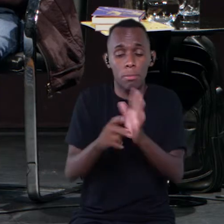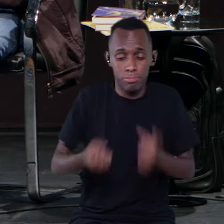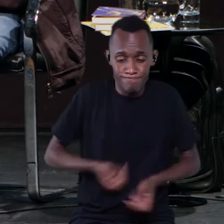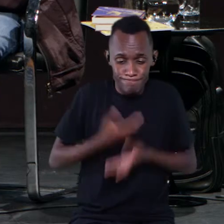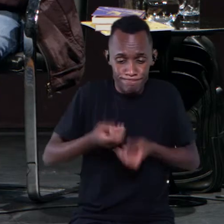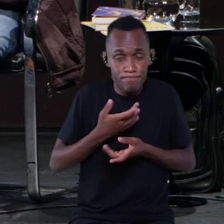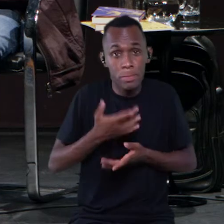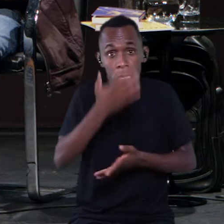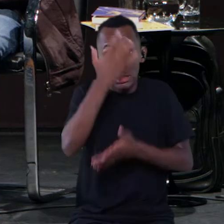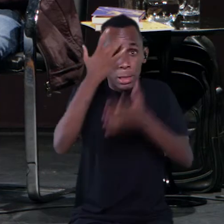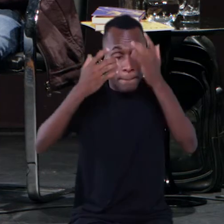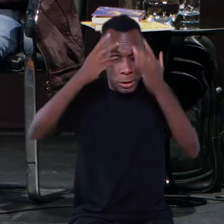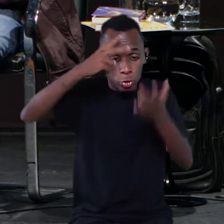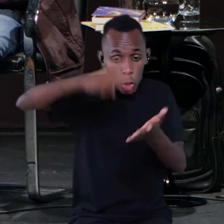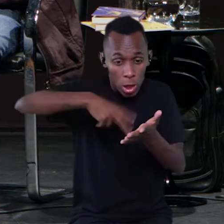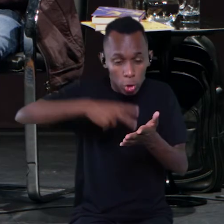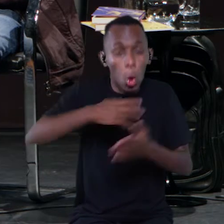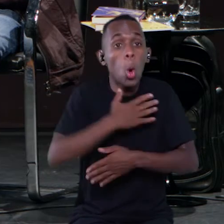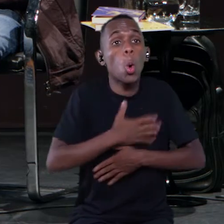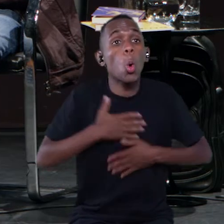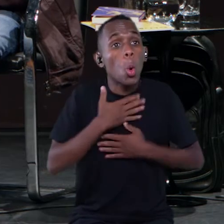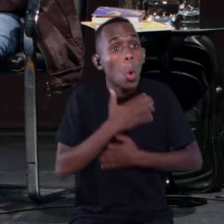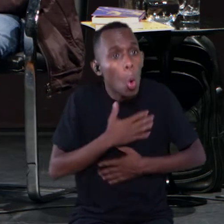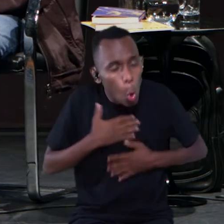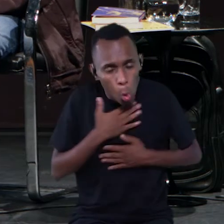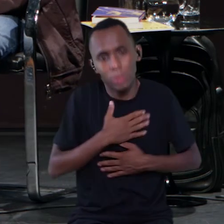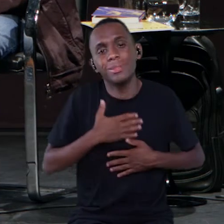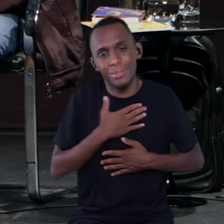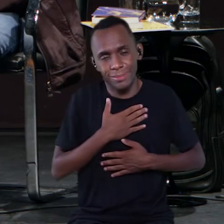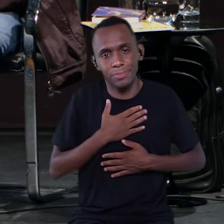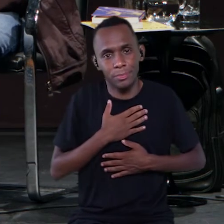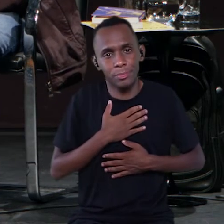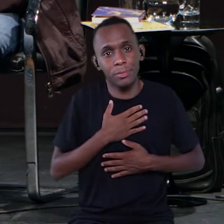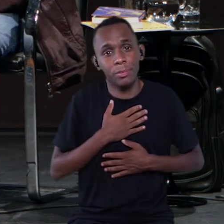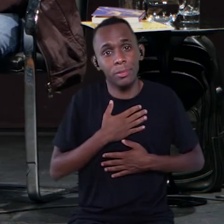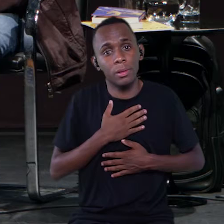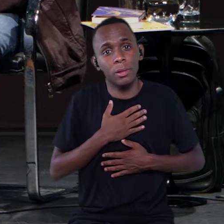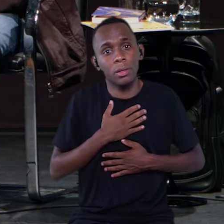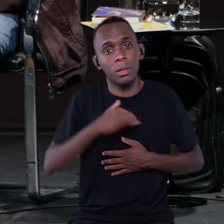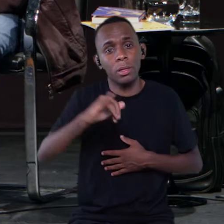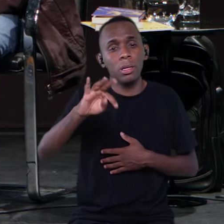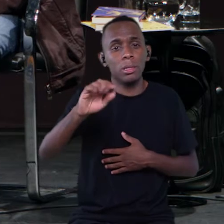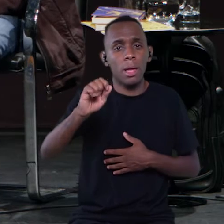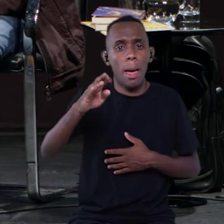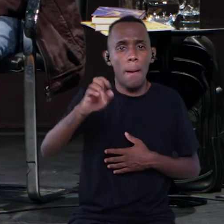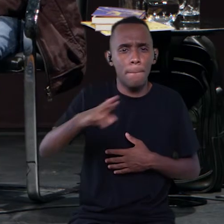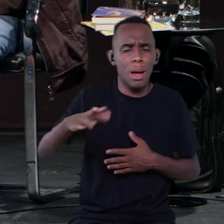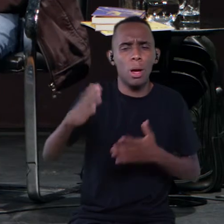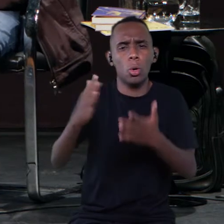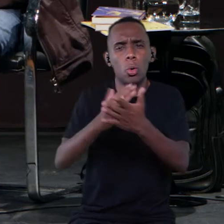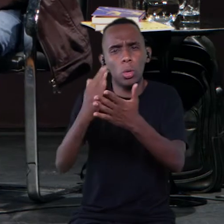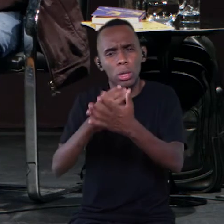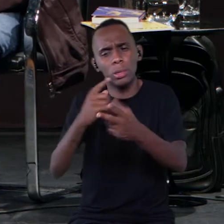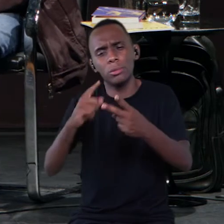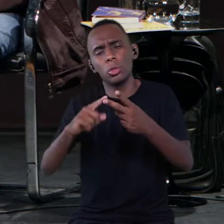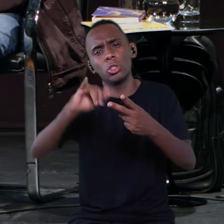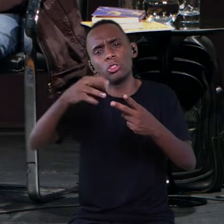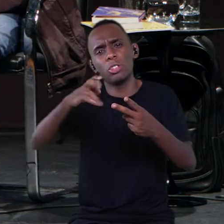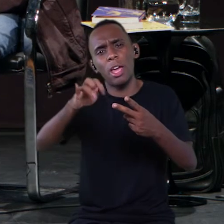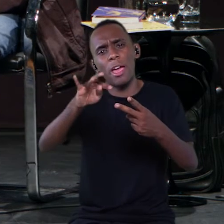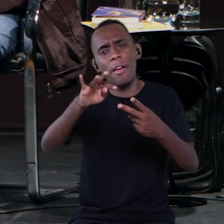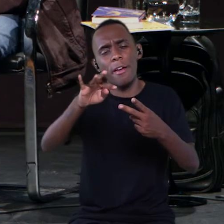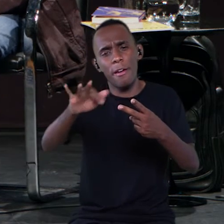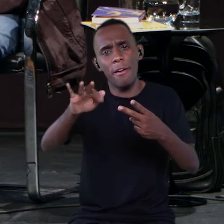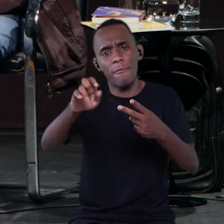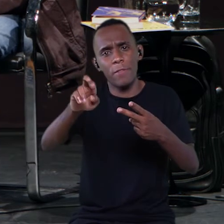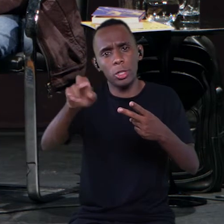fazer com que o leitor brasileiro goste dessa literatura. O Itamar com Torto Arado, o Jefferson com A Cor da Pele, e